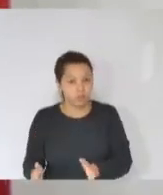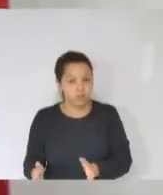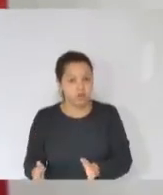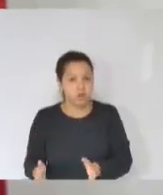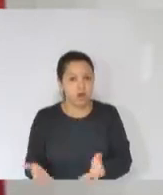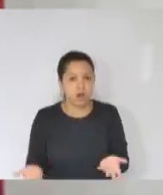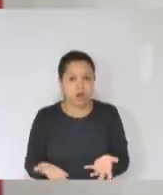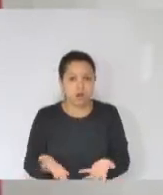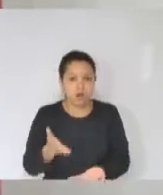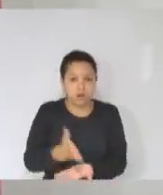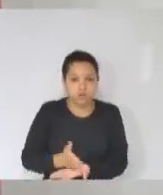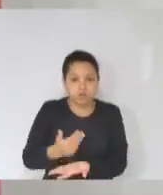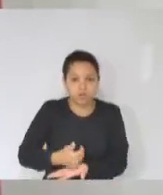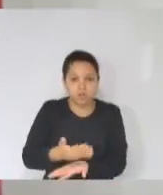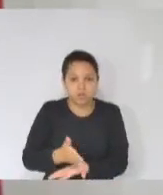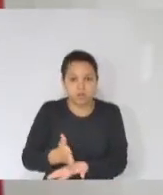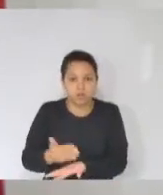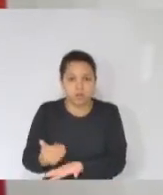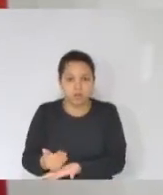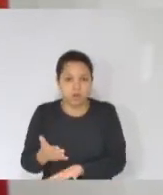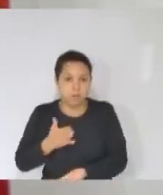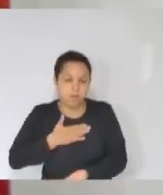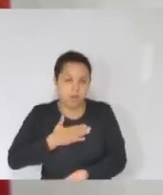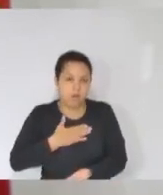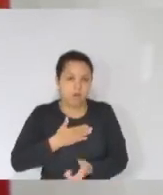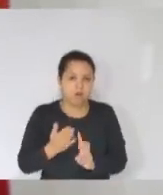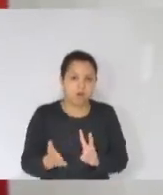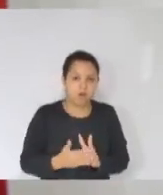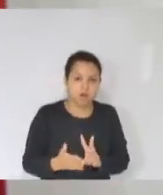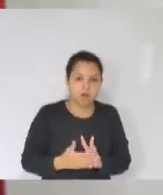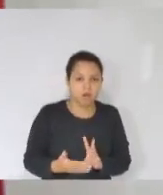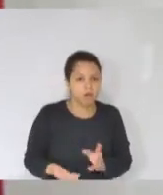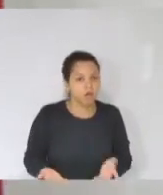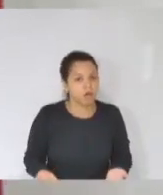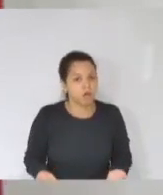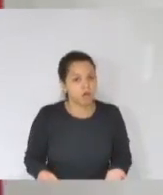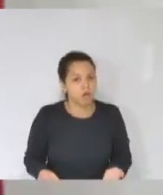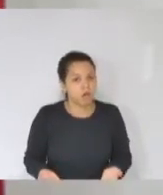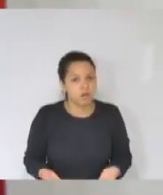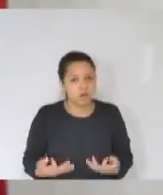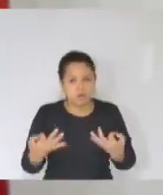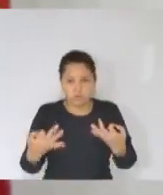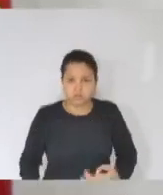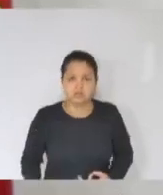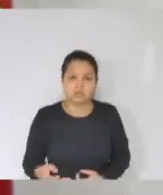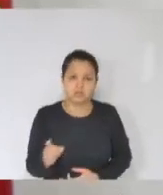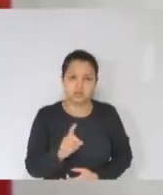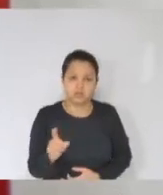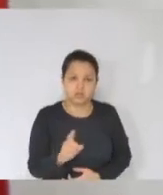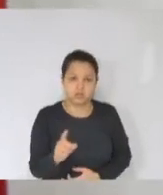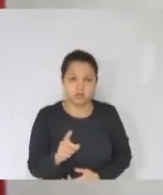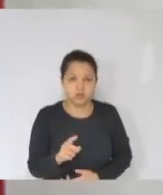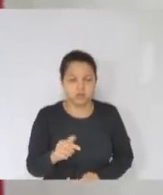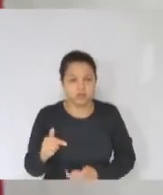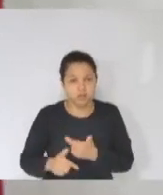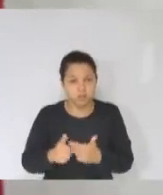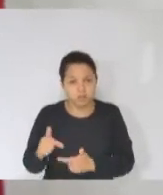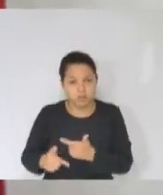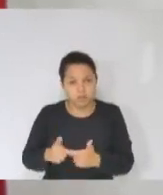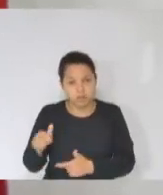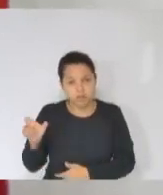ó, aqui é meu, estão lá. E assim, isso é uma injustiça que está ocorrendo, o agricultor pagar os seus